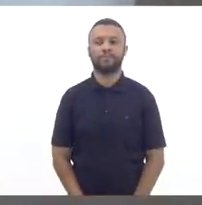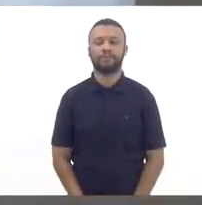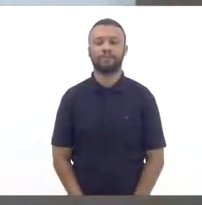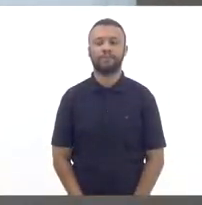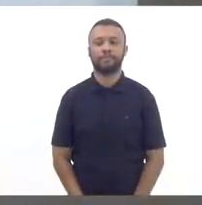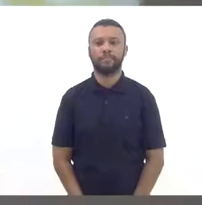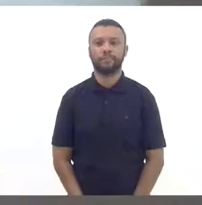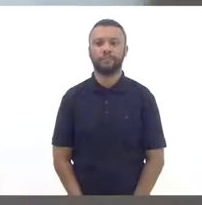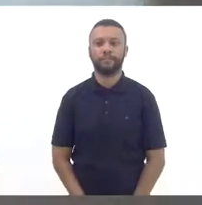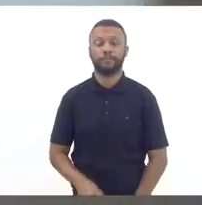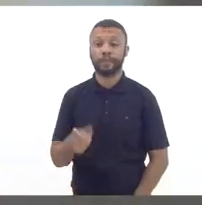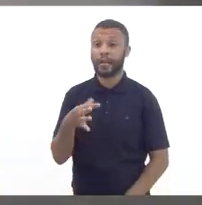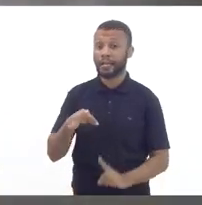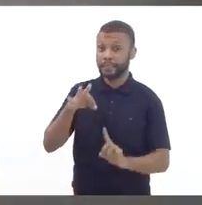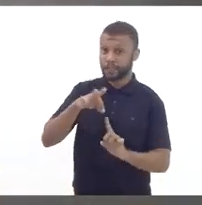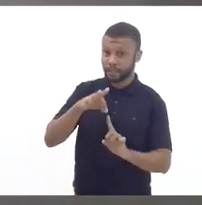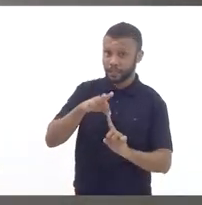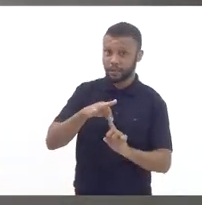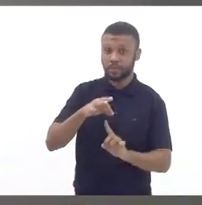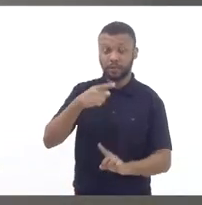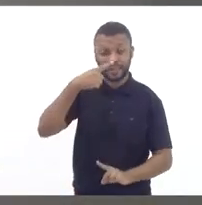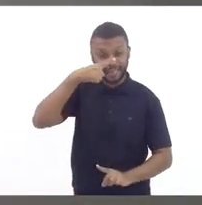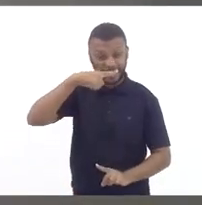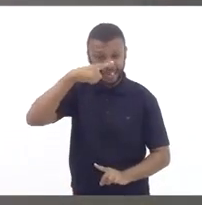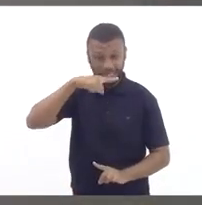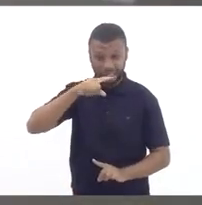Essa estação Tancredo Neves, uma estação depois de Santa Cruz.